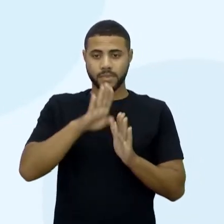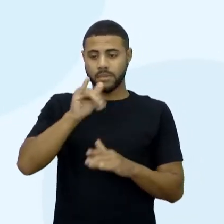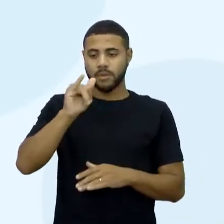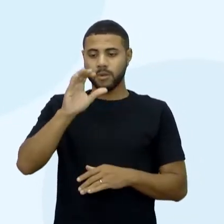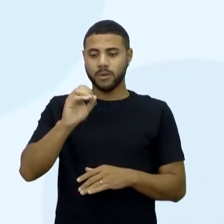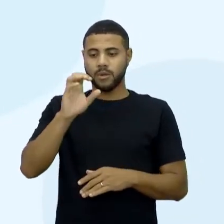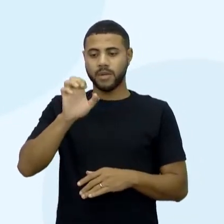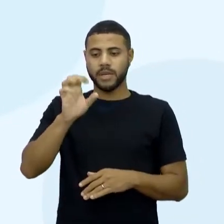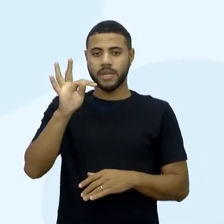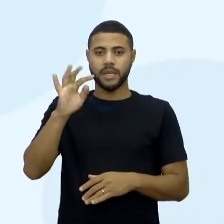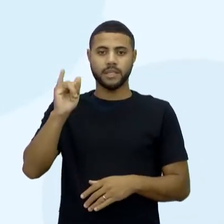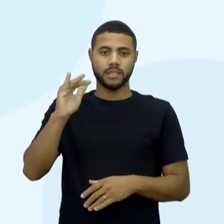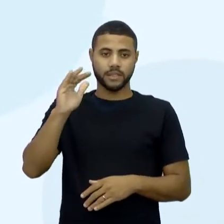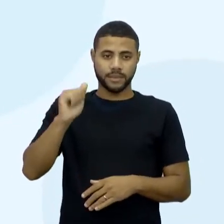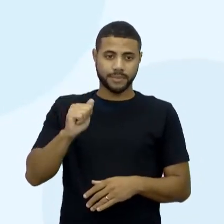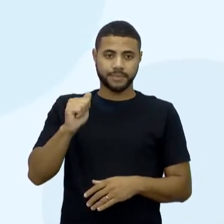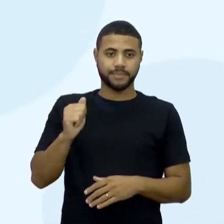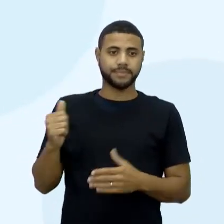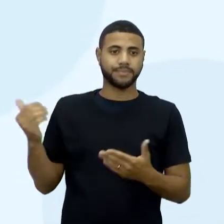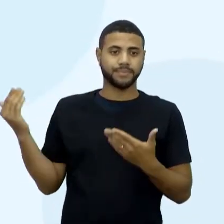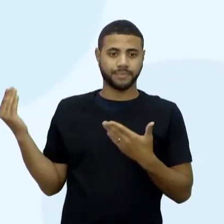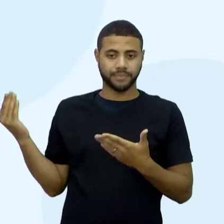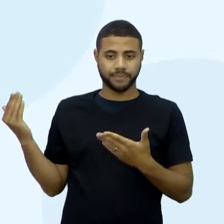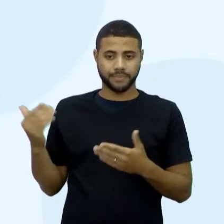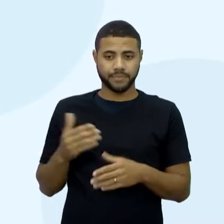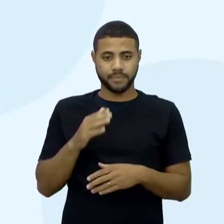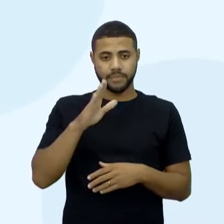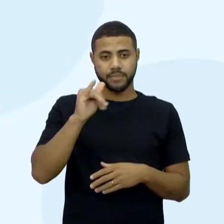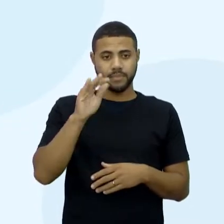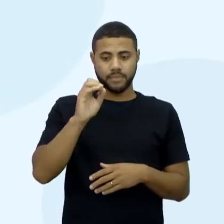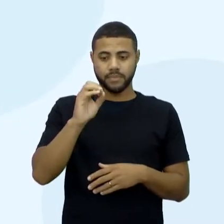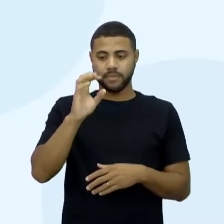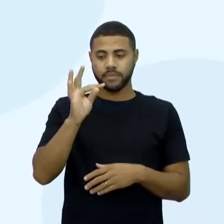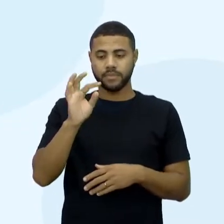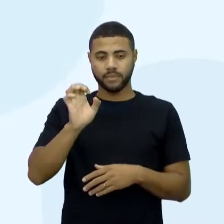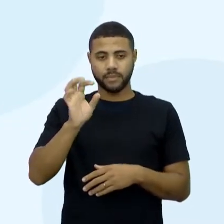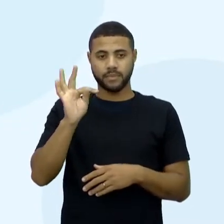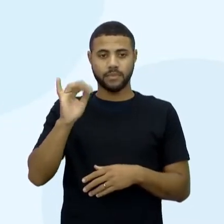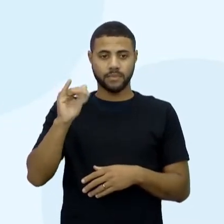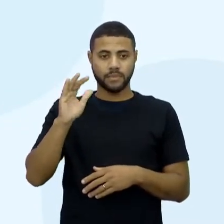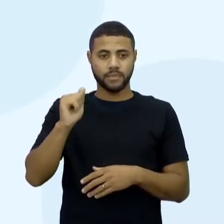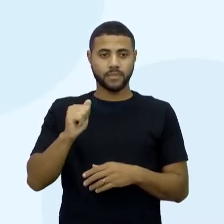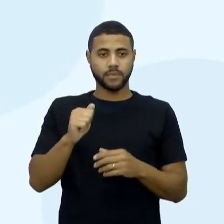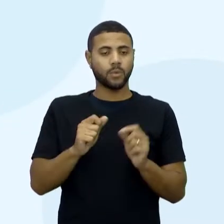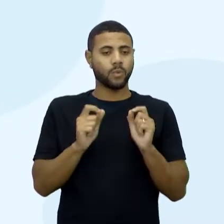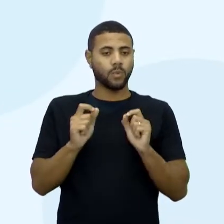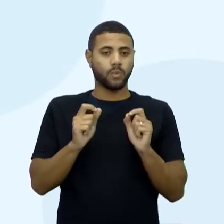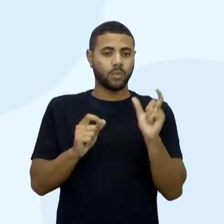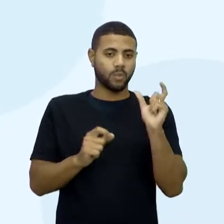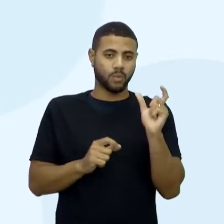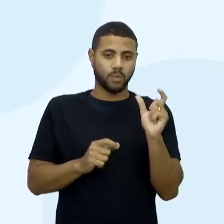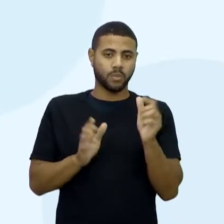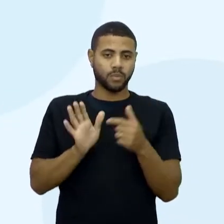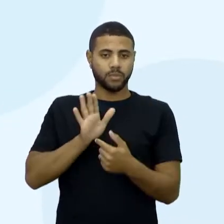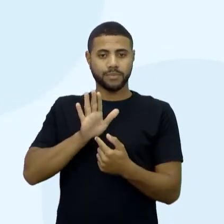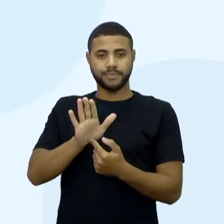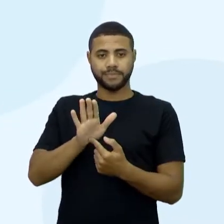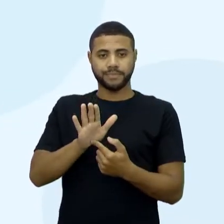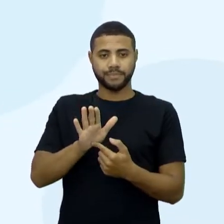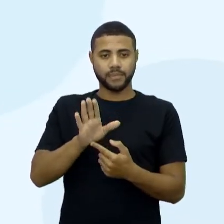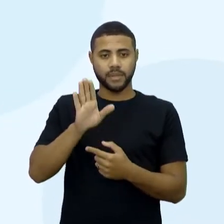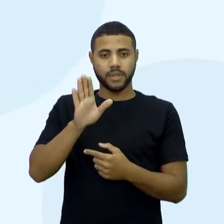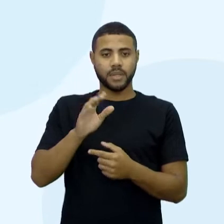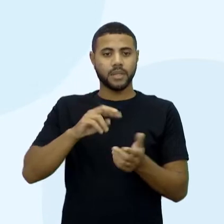né? Então aparece aqui, a gente tinha conceituado esse termo e a gente tinha visto, né, que o